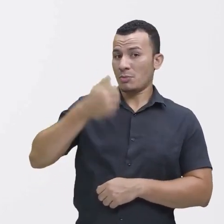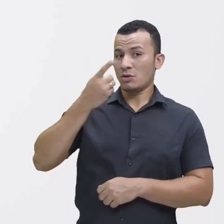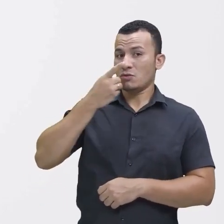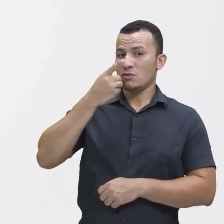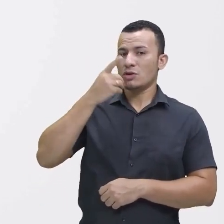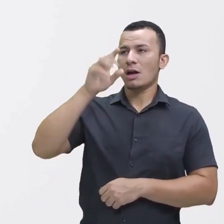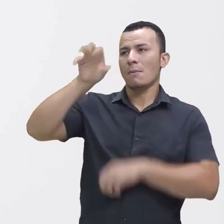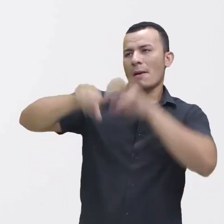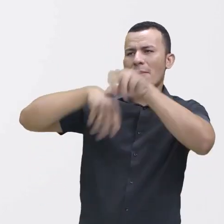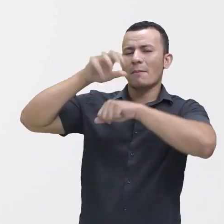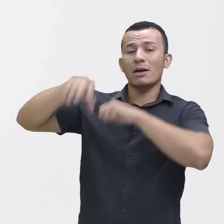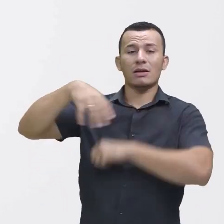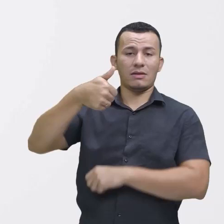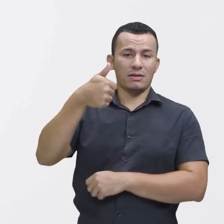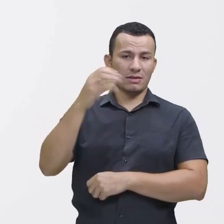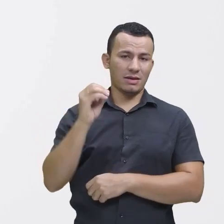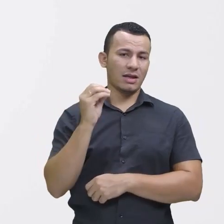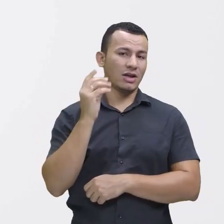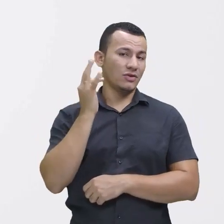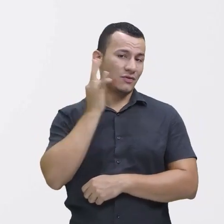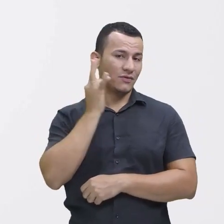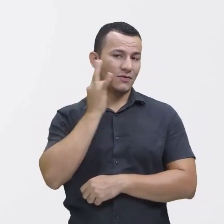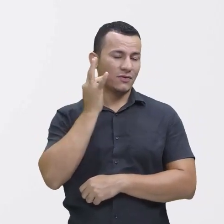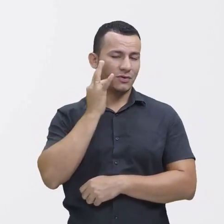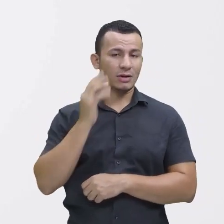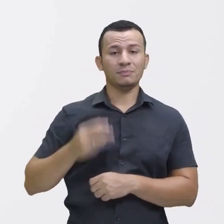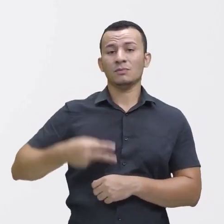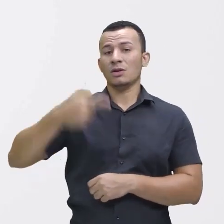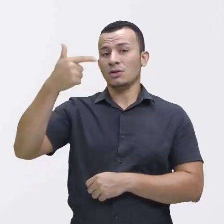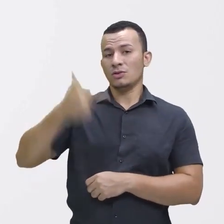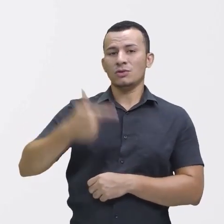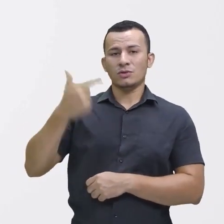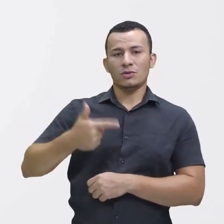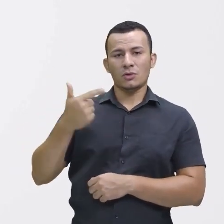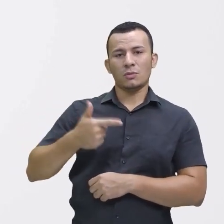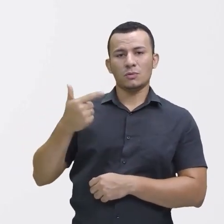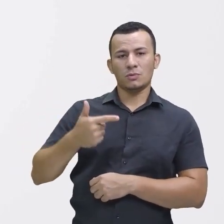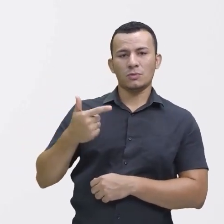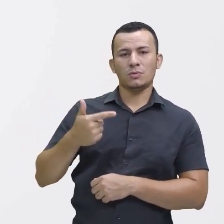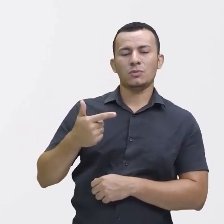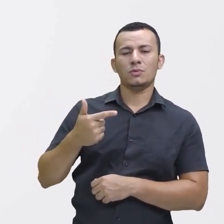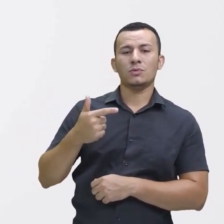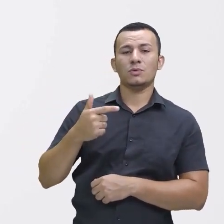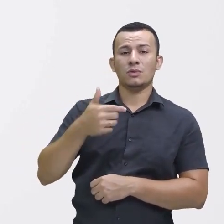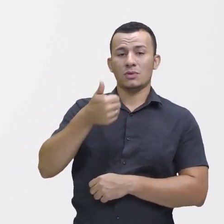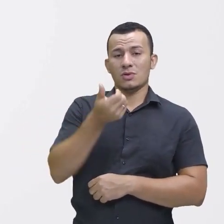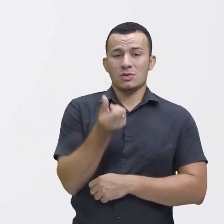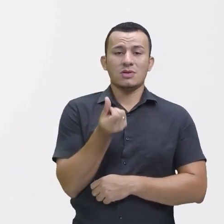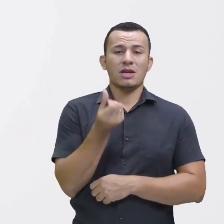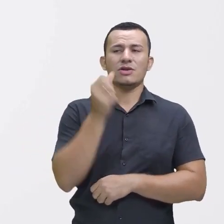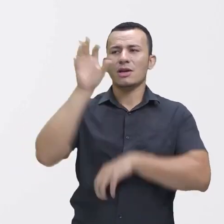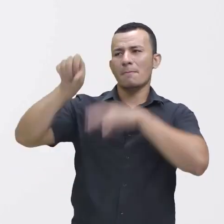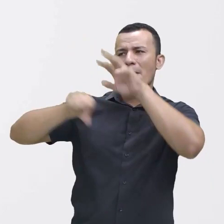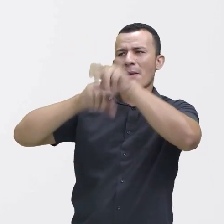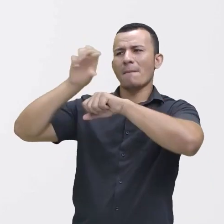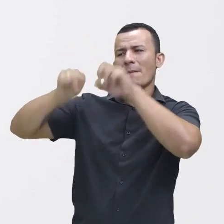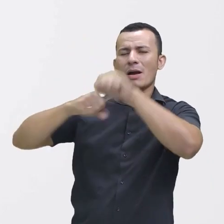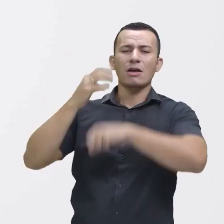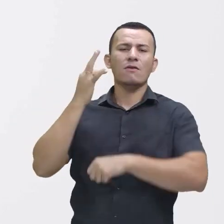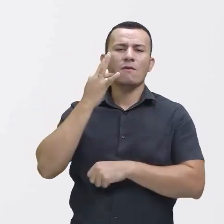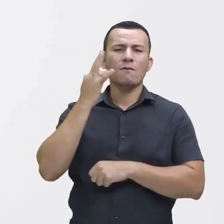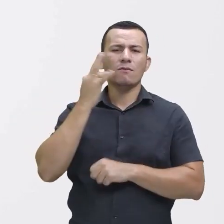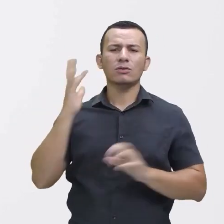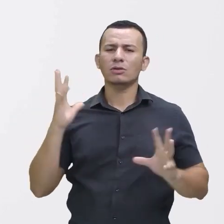colheu 10, tá certo? No segundo dia, Miguel colheu 6. Quantas frutas ele tem até agora?